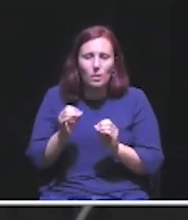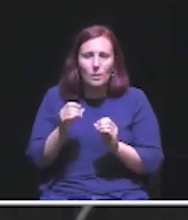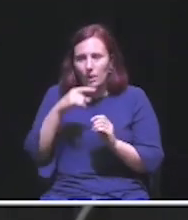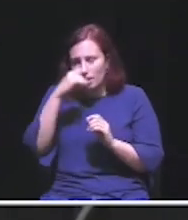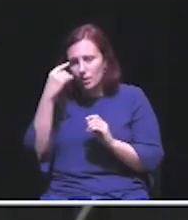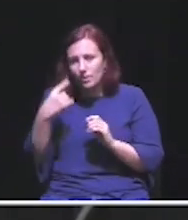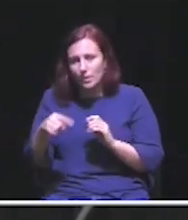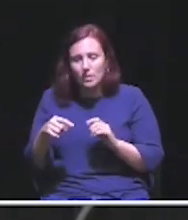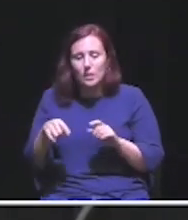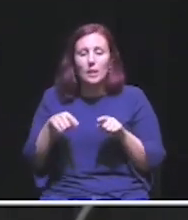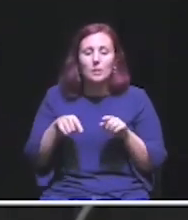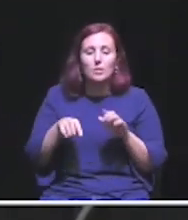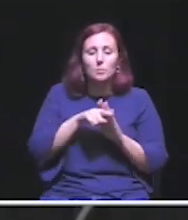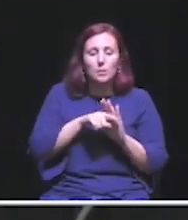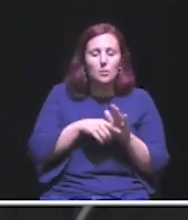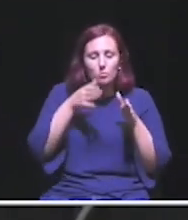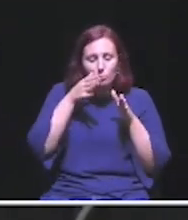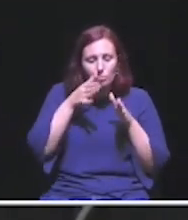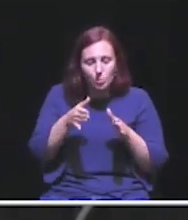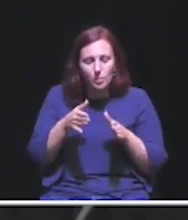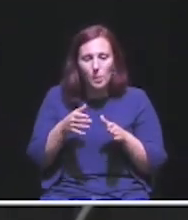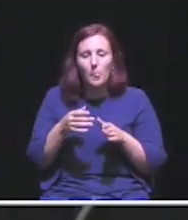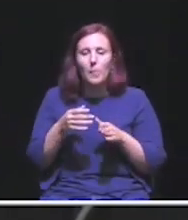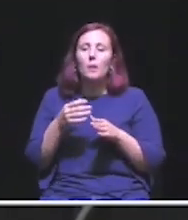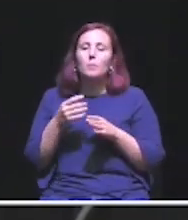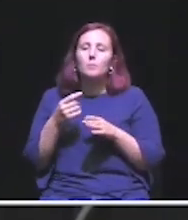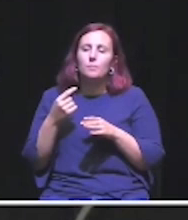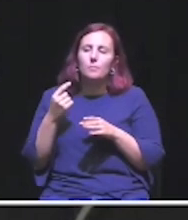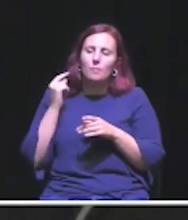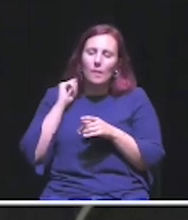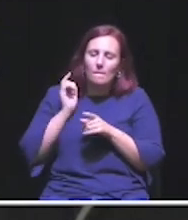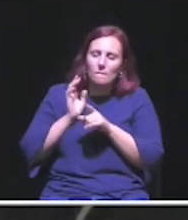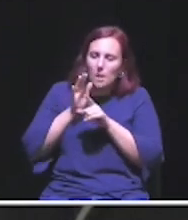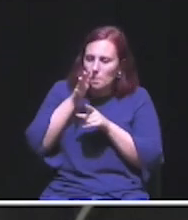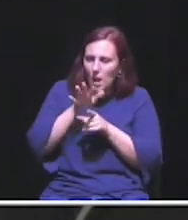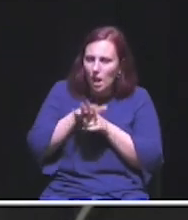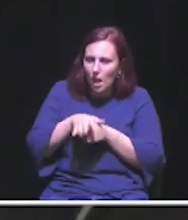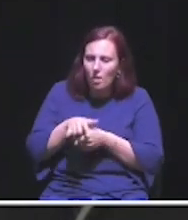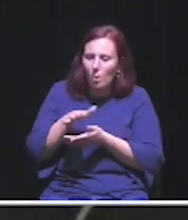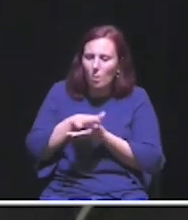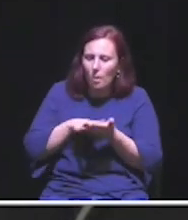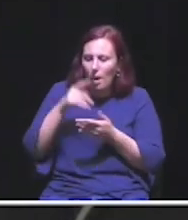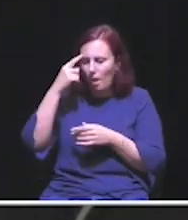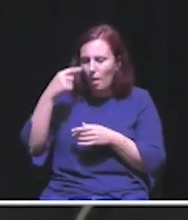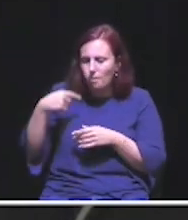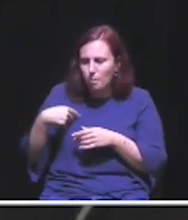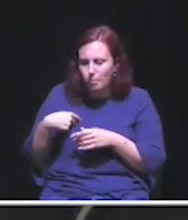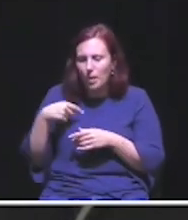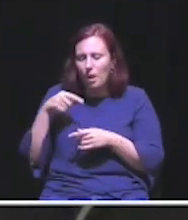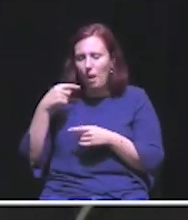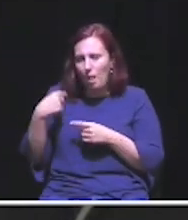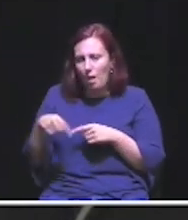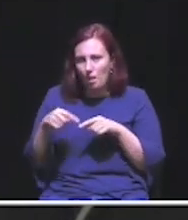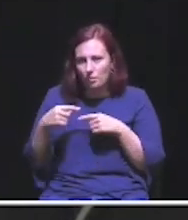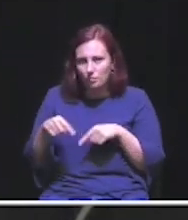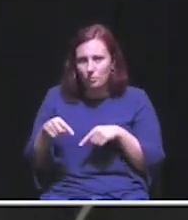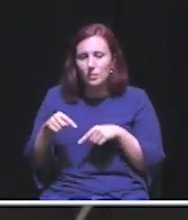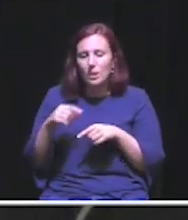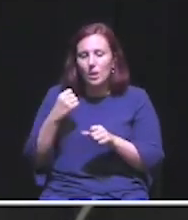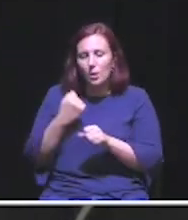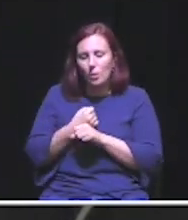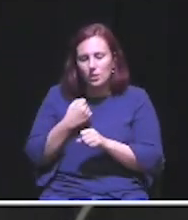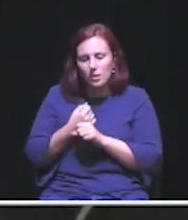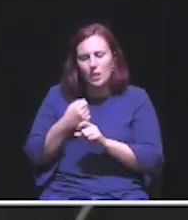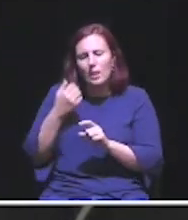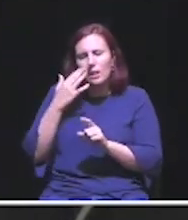com medidas concretas e direcionadas. Preconceito enraizado e estrutural combate-se com consciência da existência desse preconceito e com ação